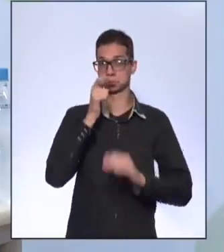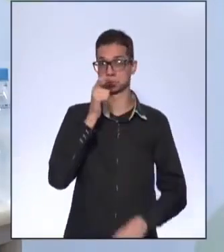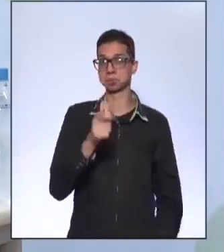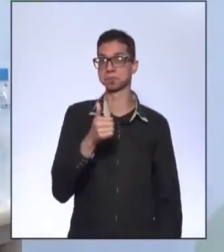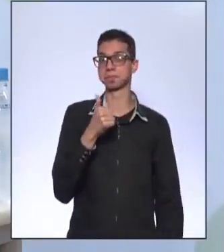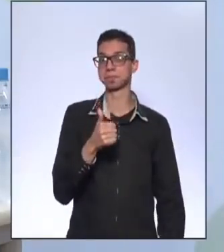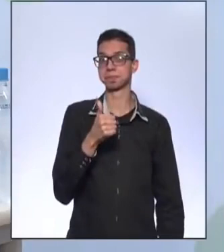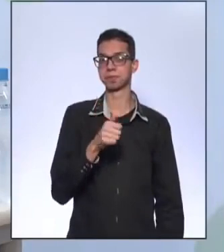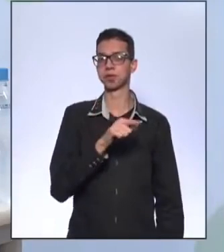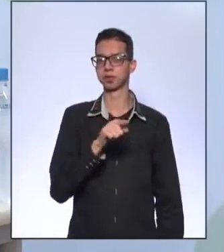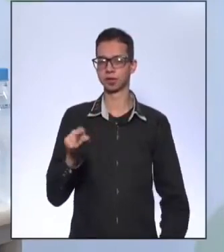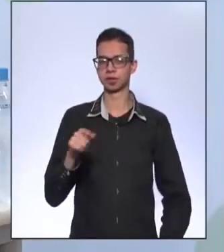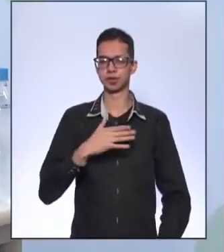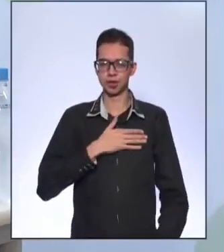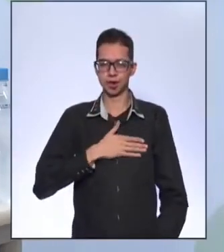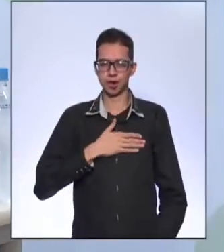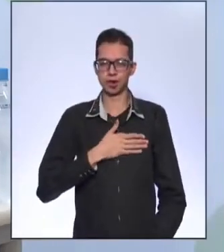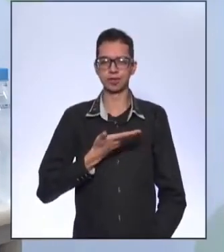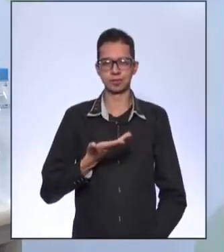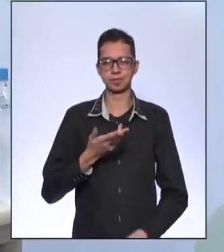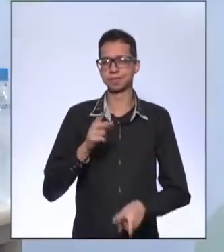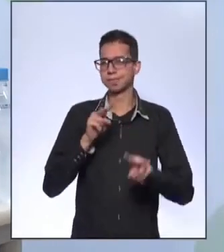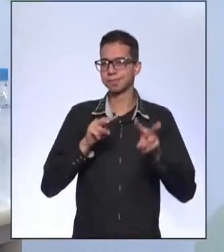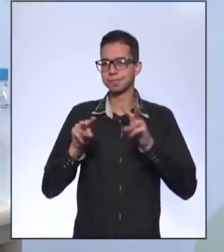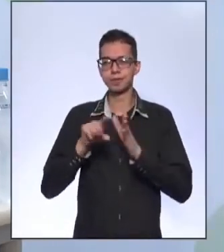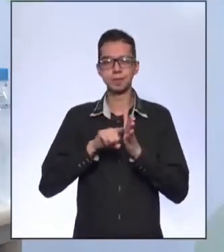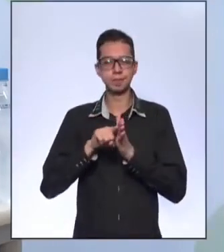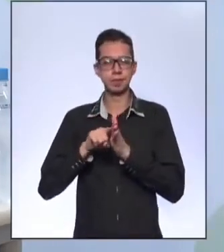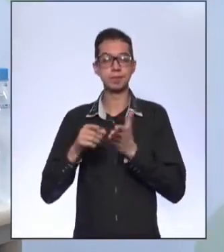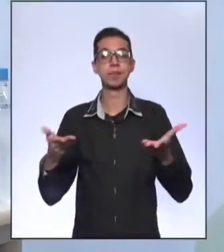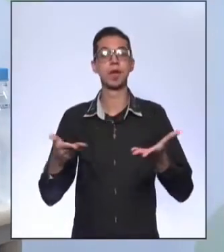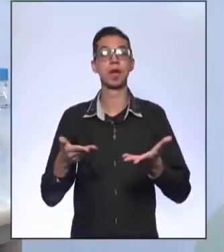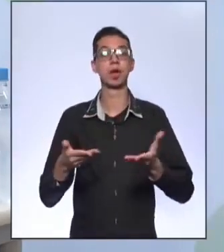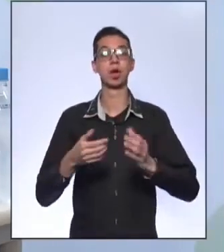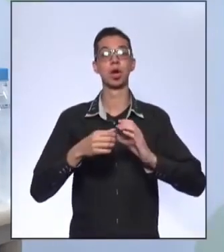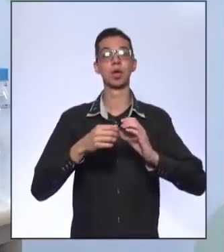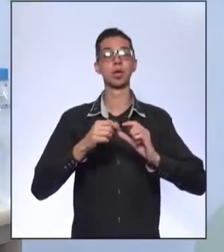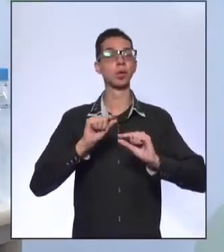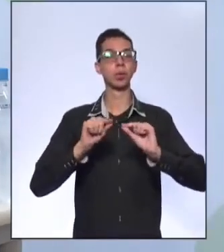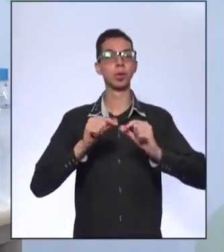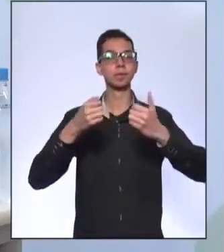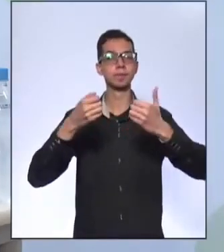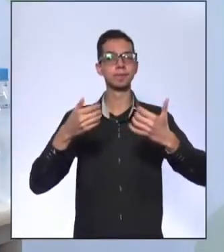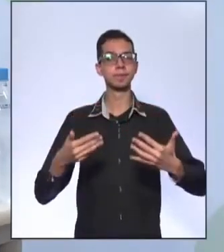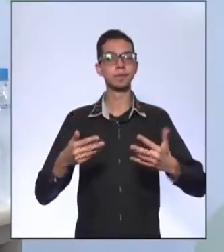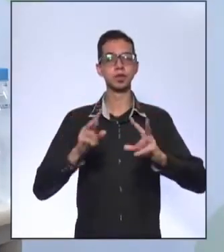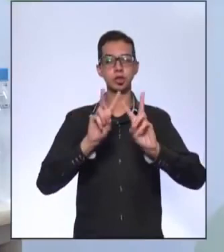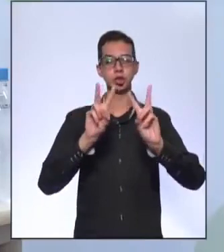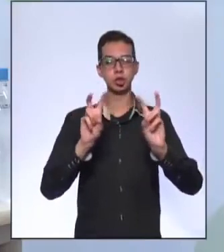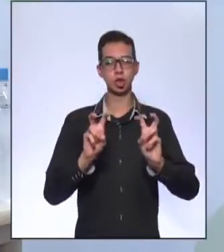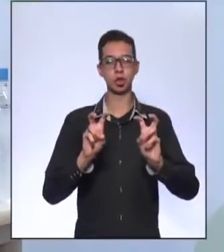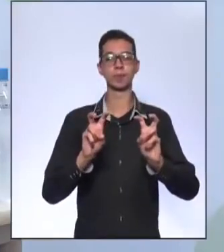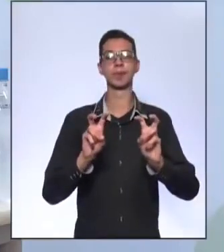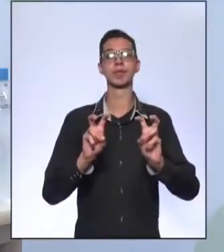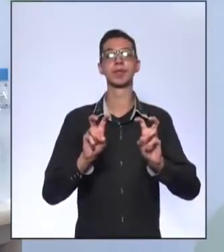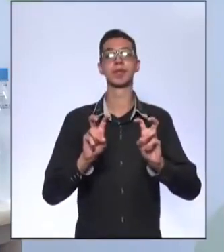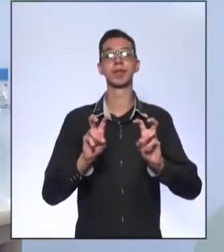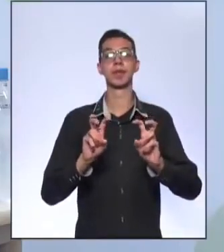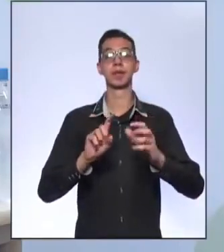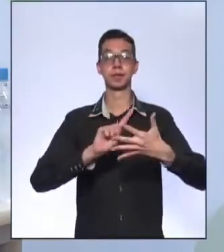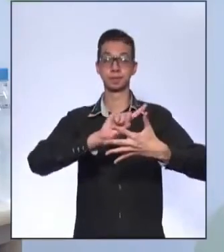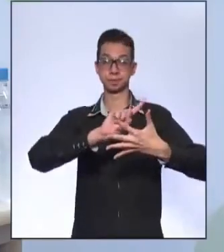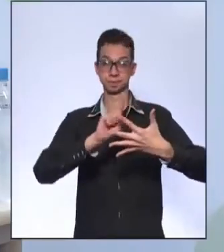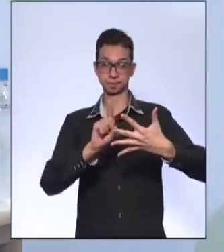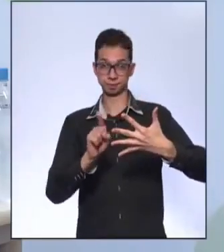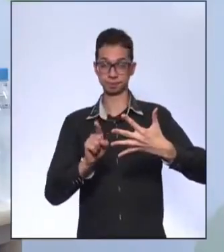aí aí essa esse essa característica que a gente vai ver daí daqui Urbana são dados de uma pesquisa que ele chama de